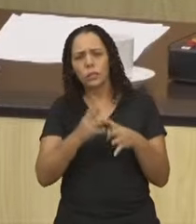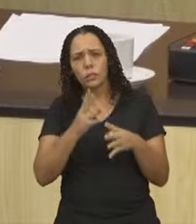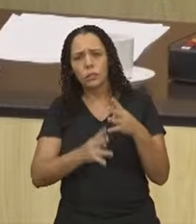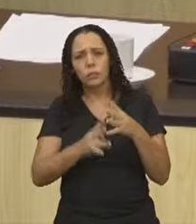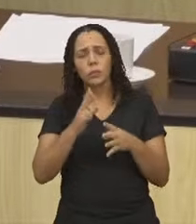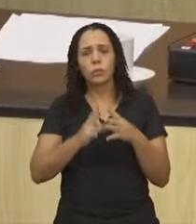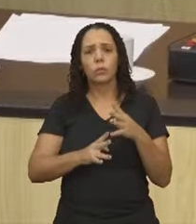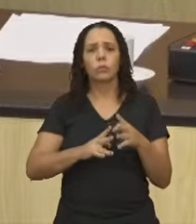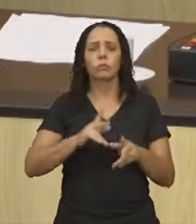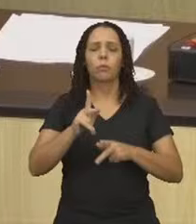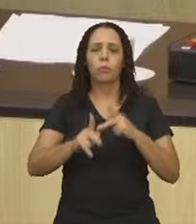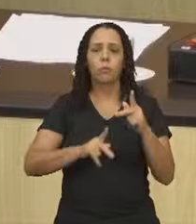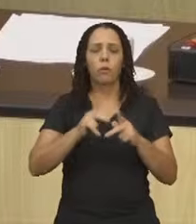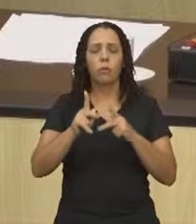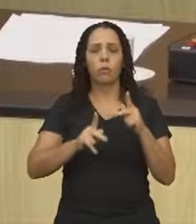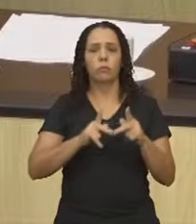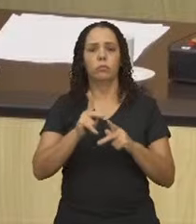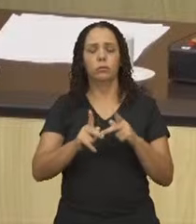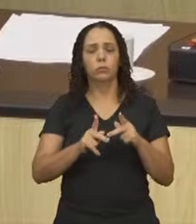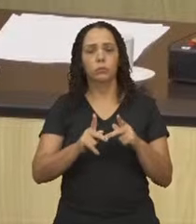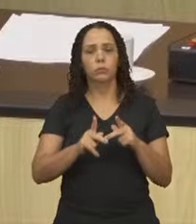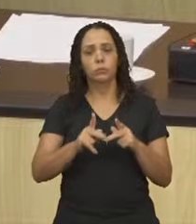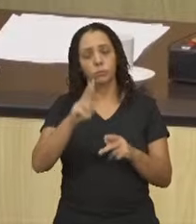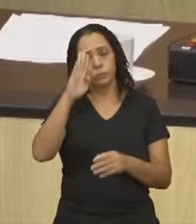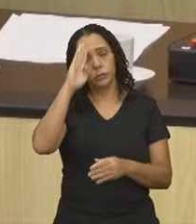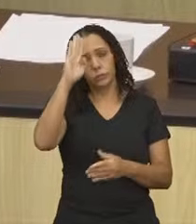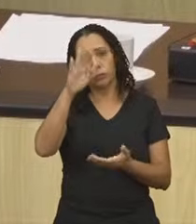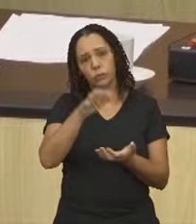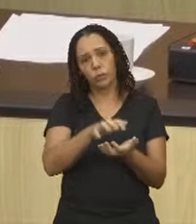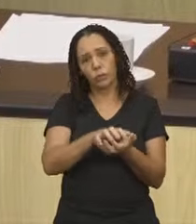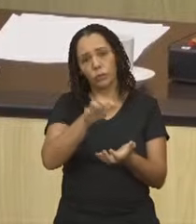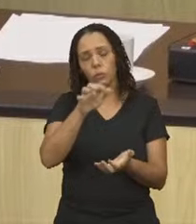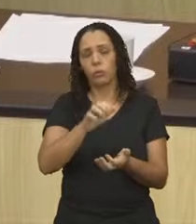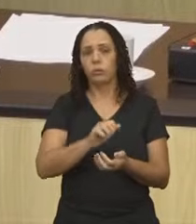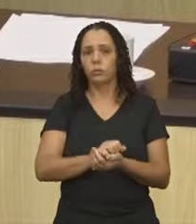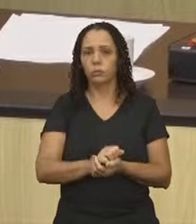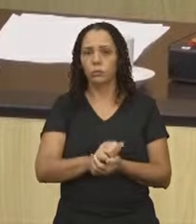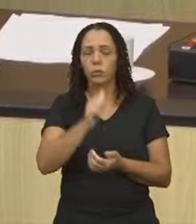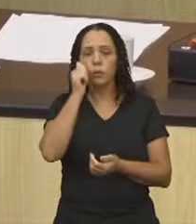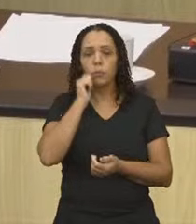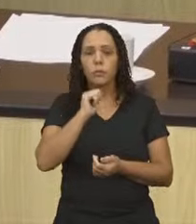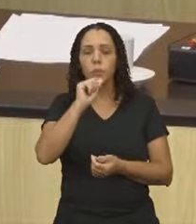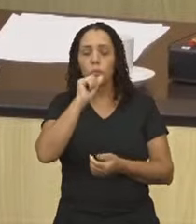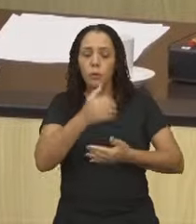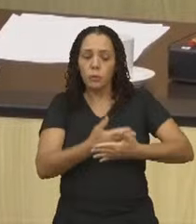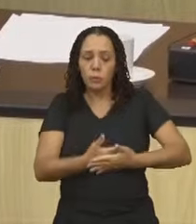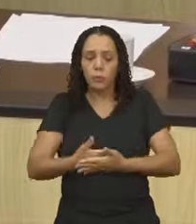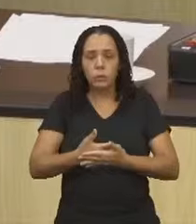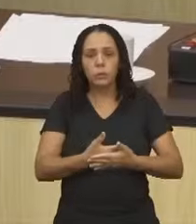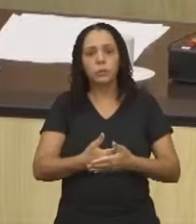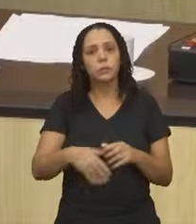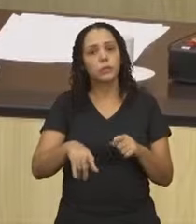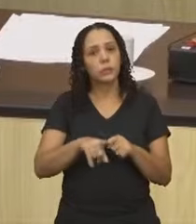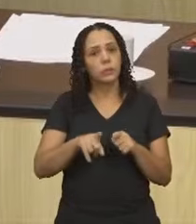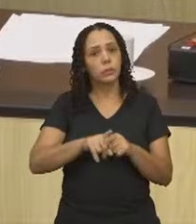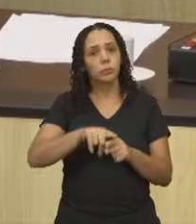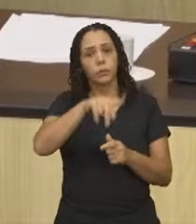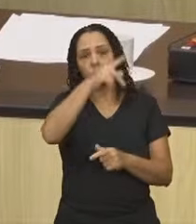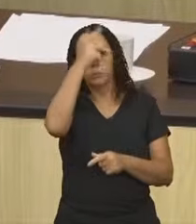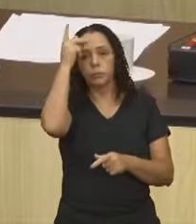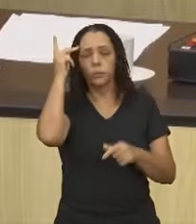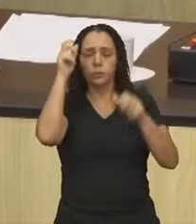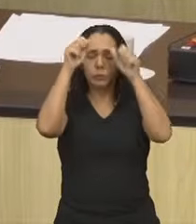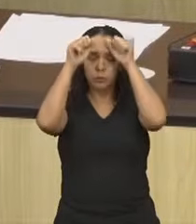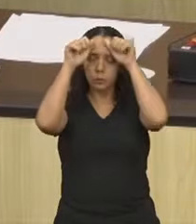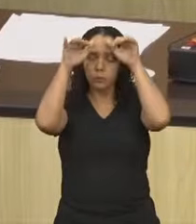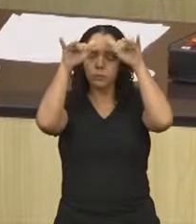sossego público, afetando especialmente idosos, mães com crianças pequenas e pessoas com transtorno do espectro autista,